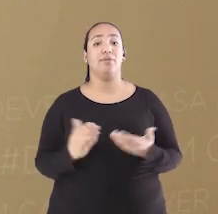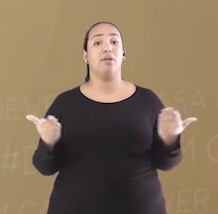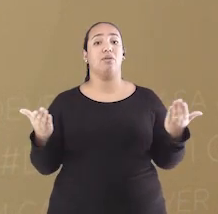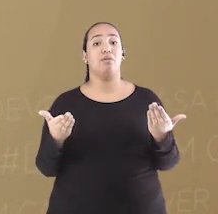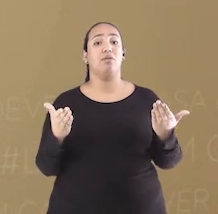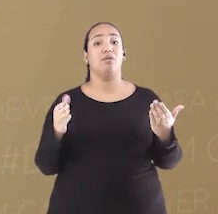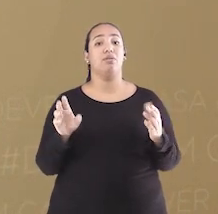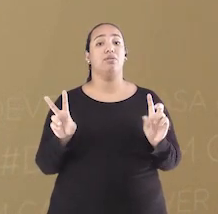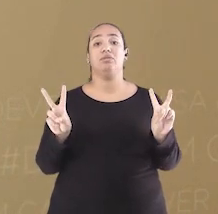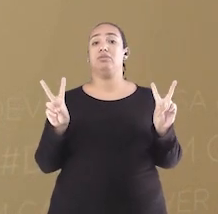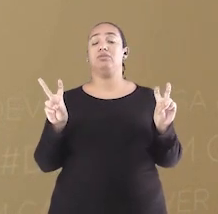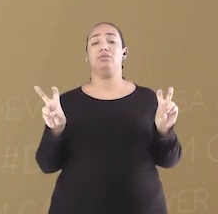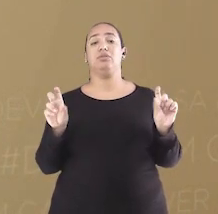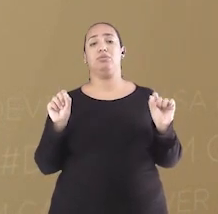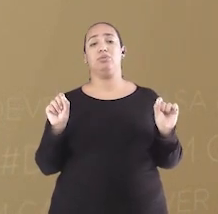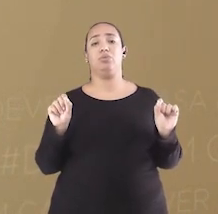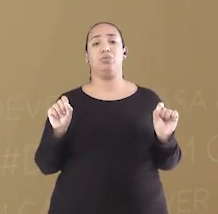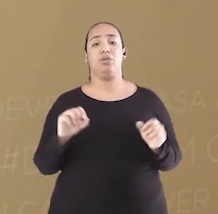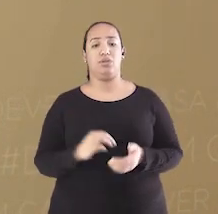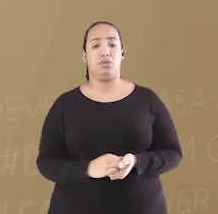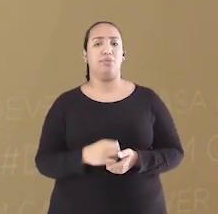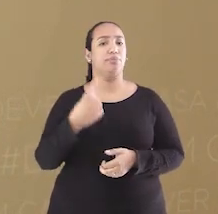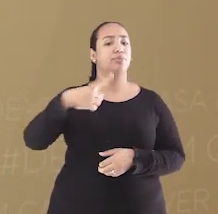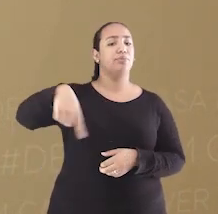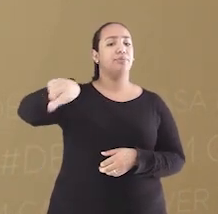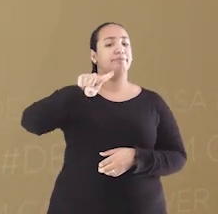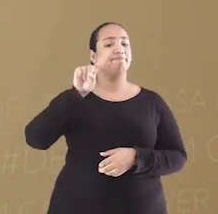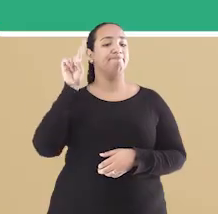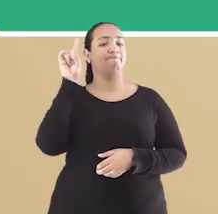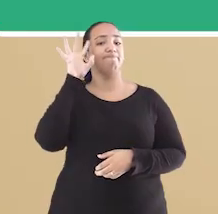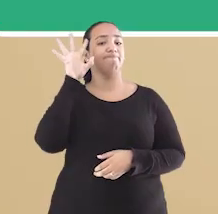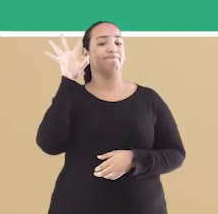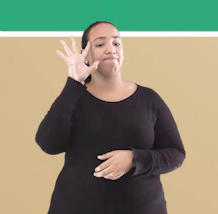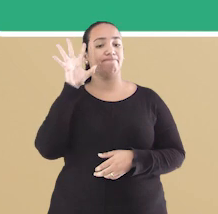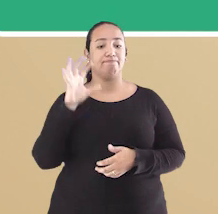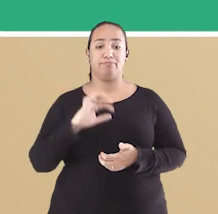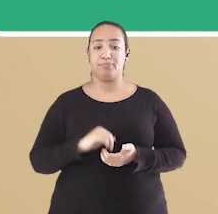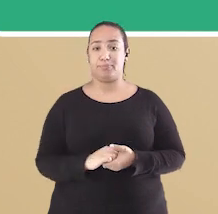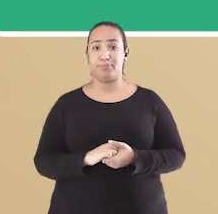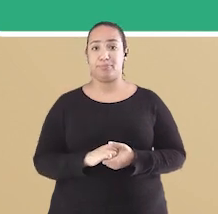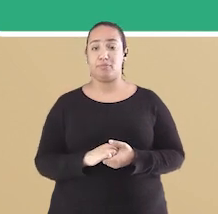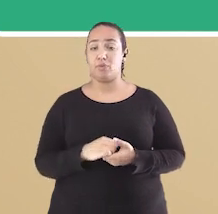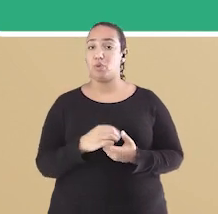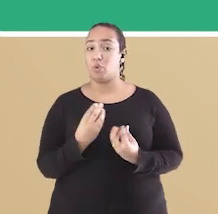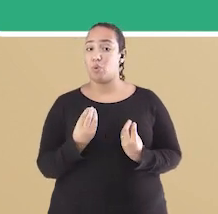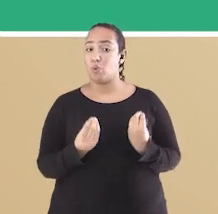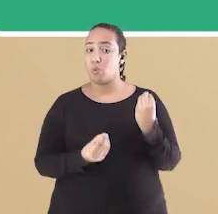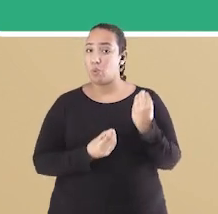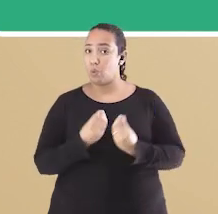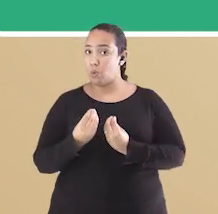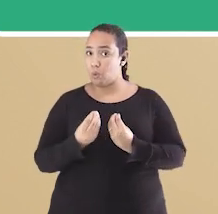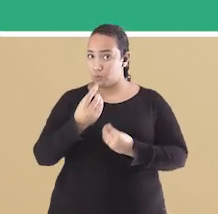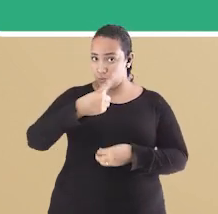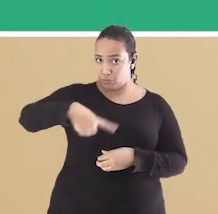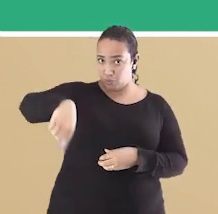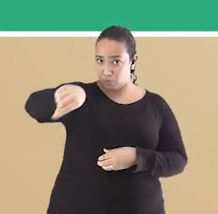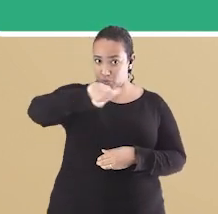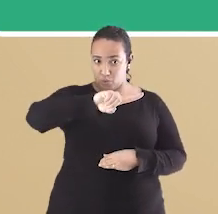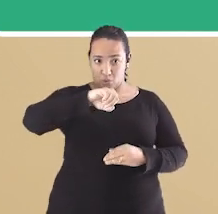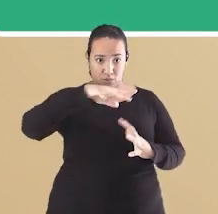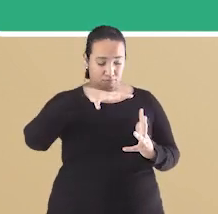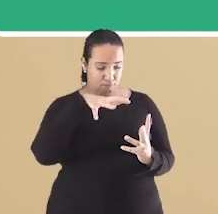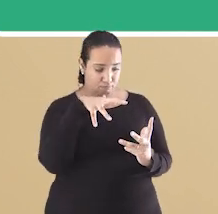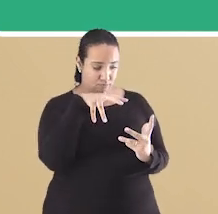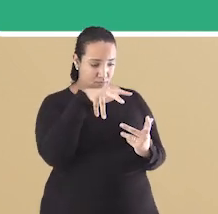considerando a seguinte questão-problema, para pensarmos juntos então, de que maneira a nossa forma de ver e